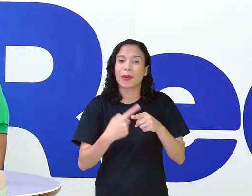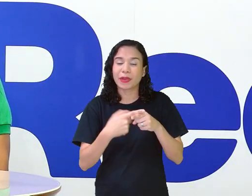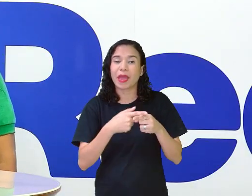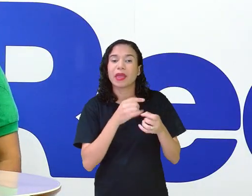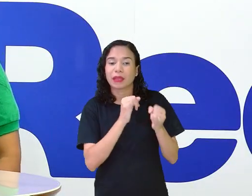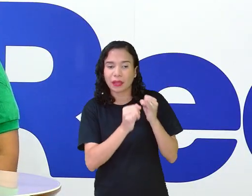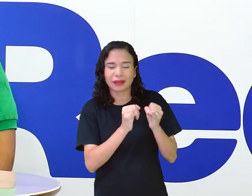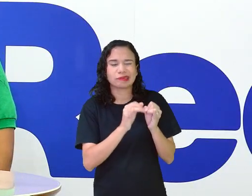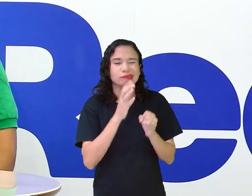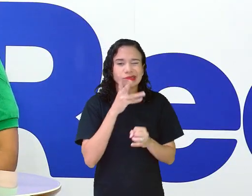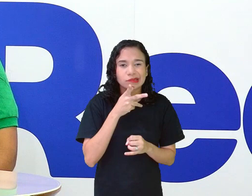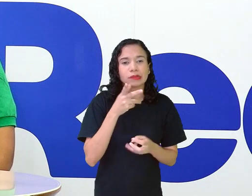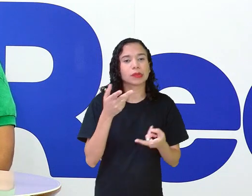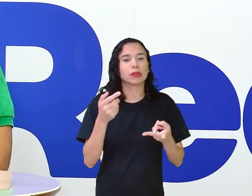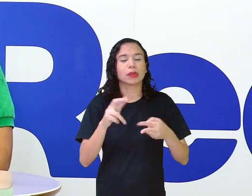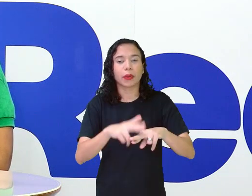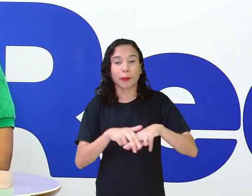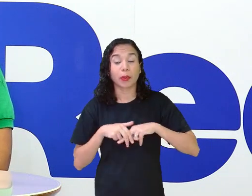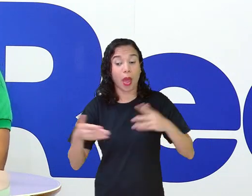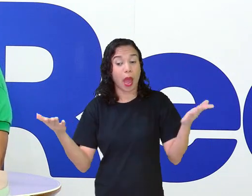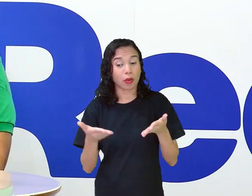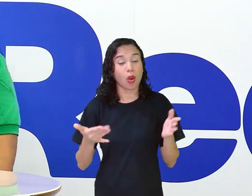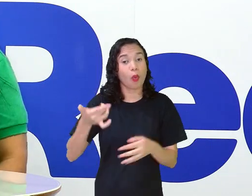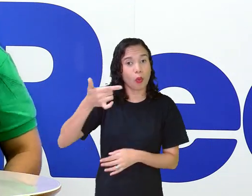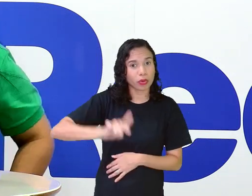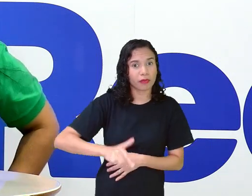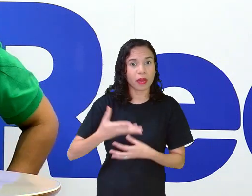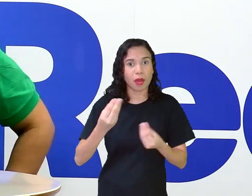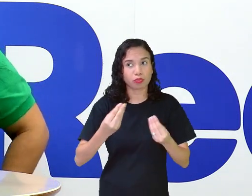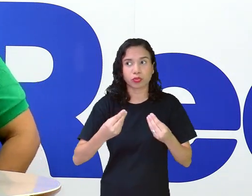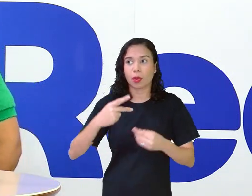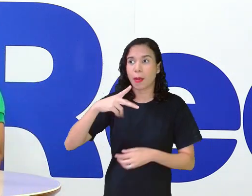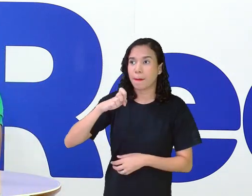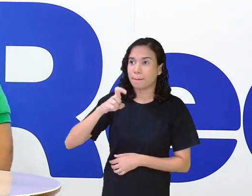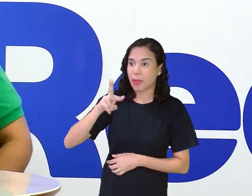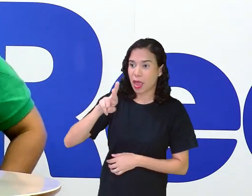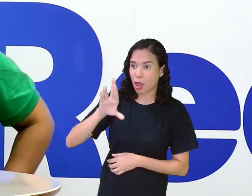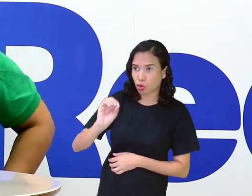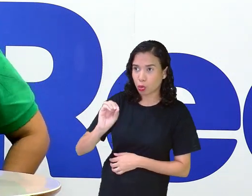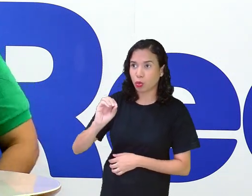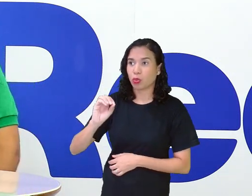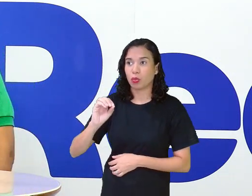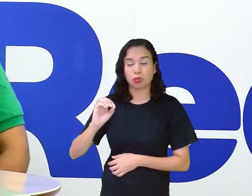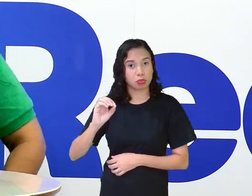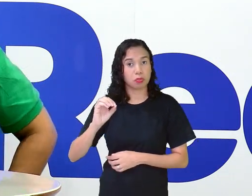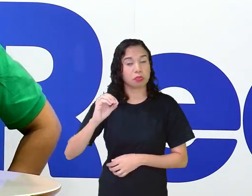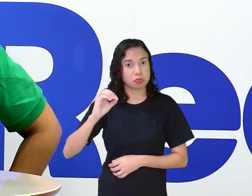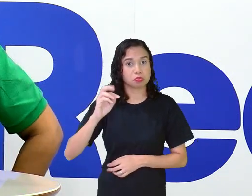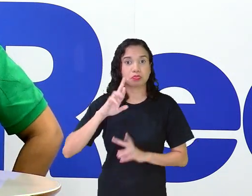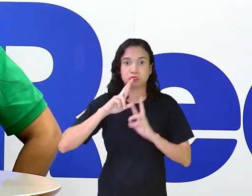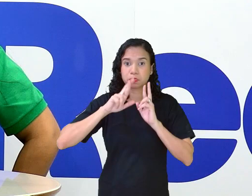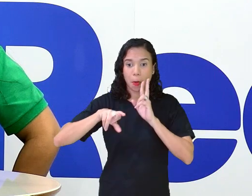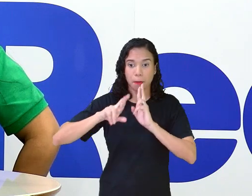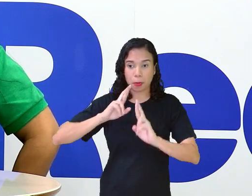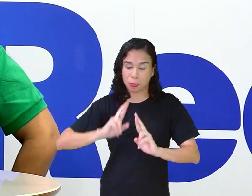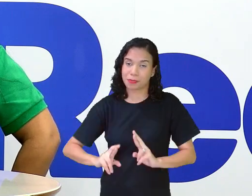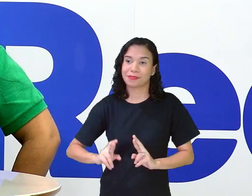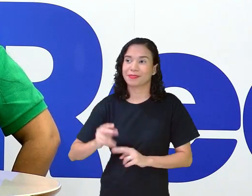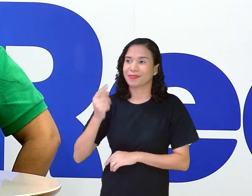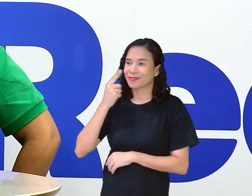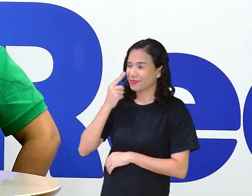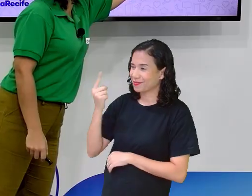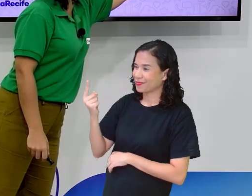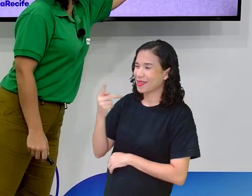Pablo, Matheus. E agora, novamente, uma chuva aqui de Pedro. Olha Matheus, aí. Ana e Luan. Vocês